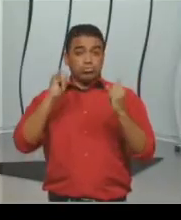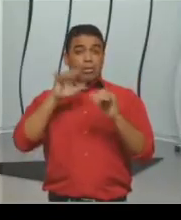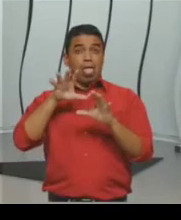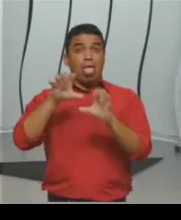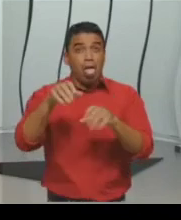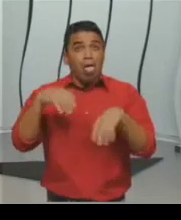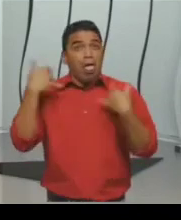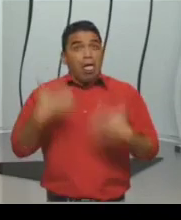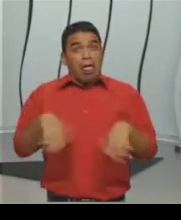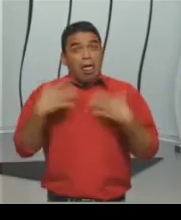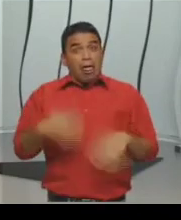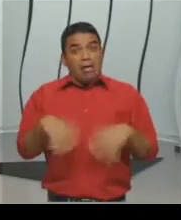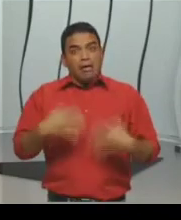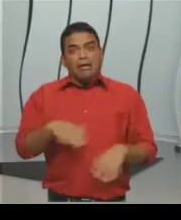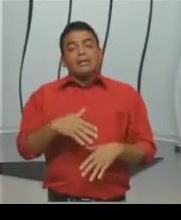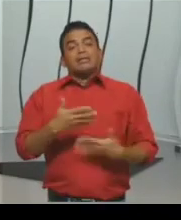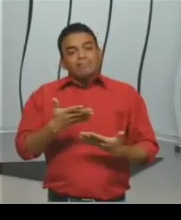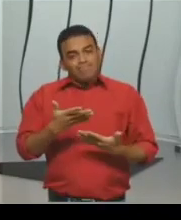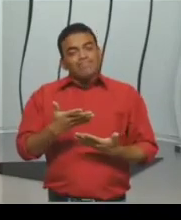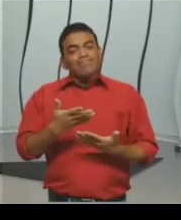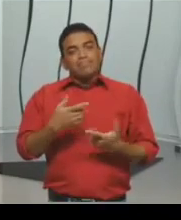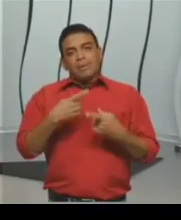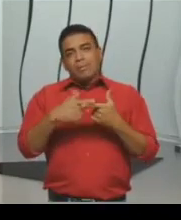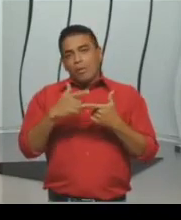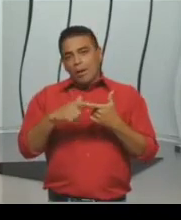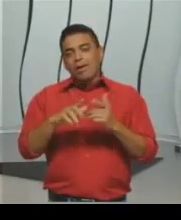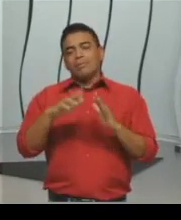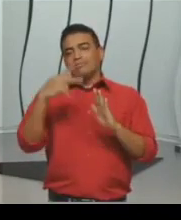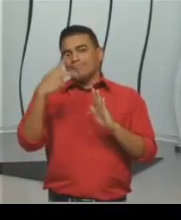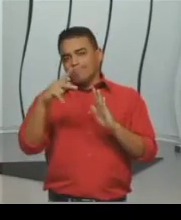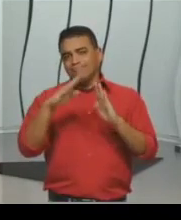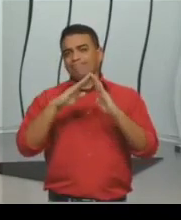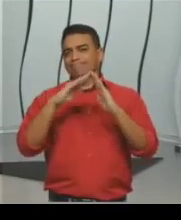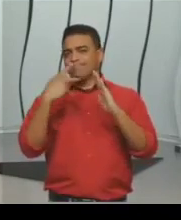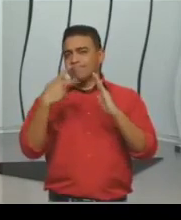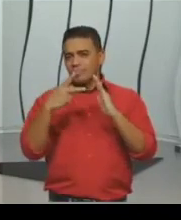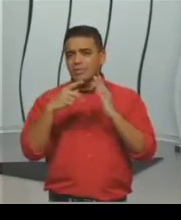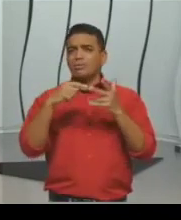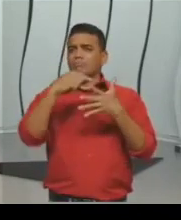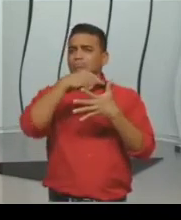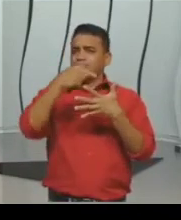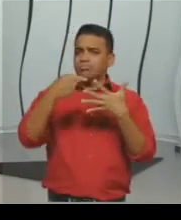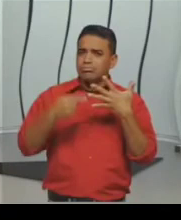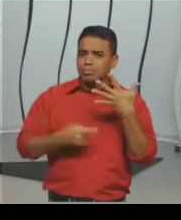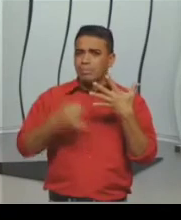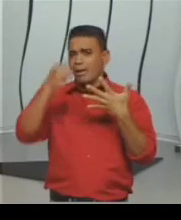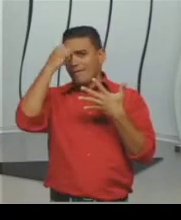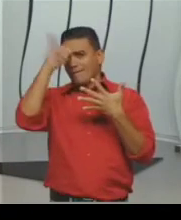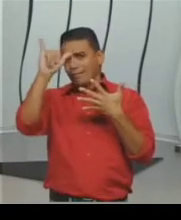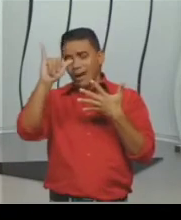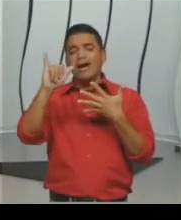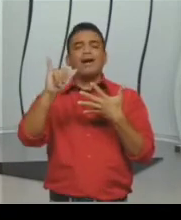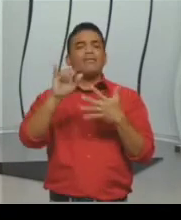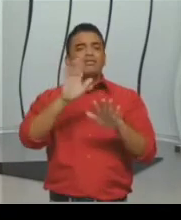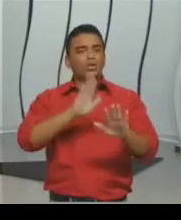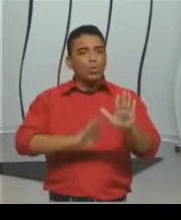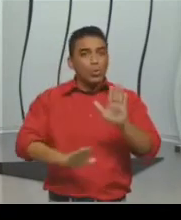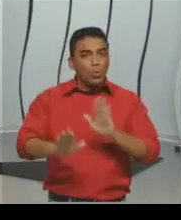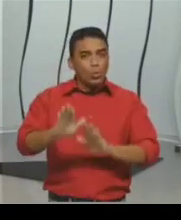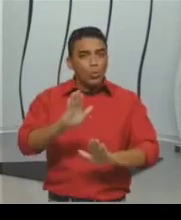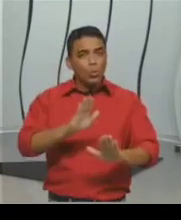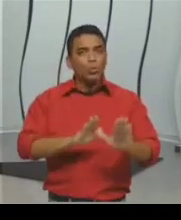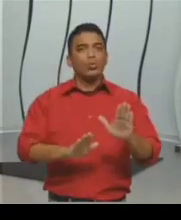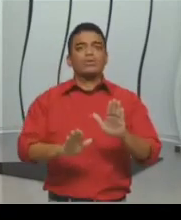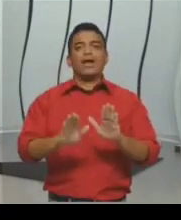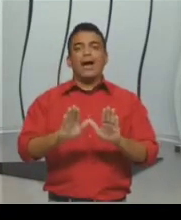pode causar acidentes, e por isso é tão importante existirem os disjuntores, os fusíveis, e é importante você tomar cuidado